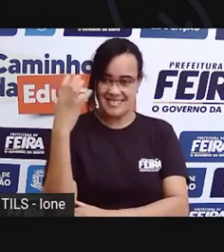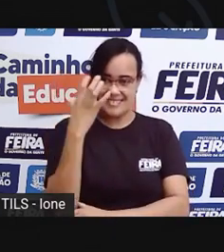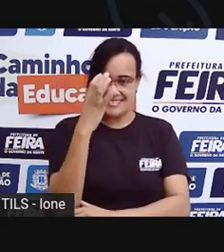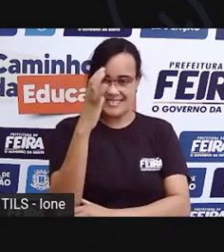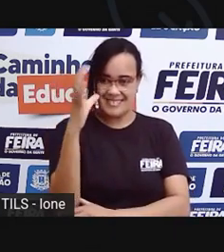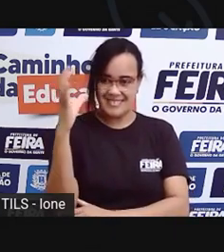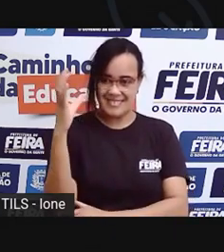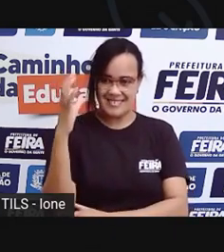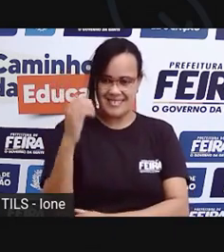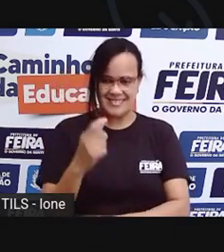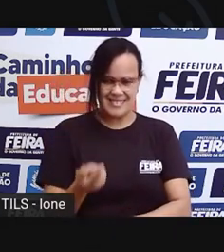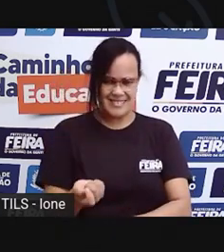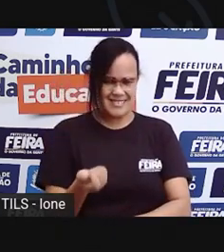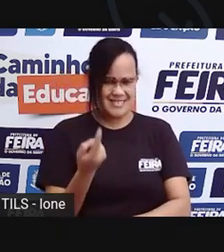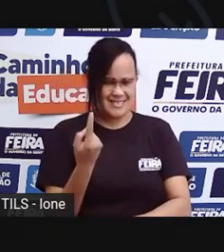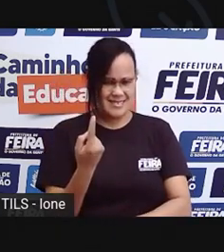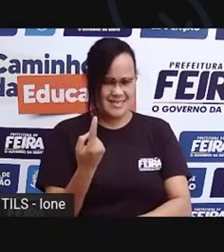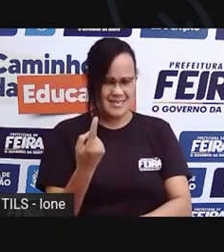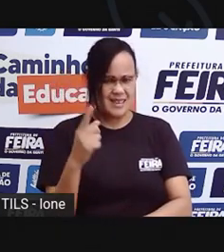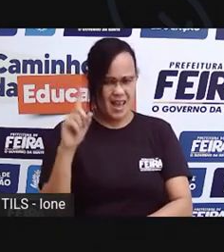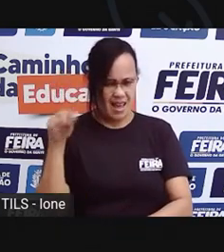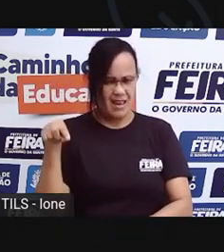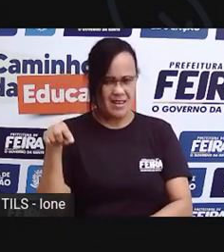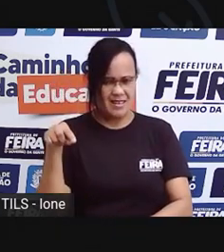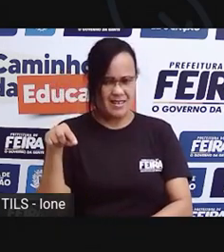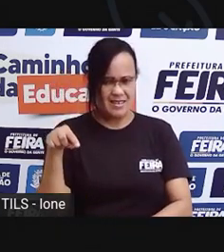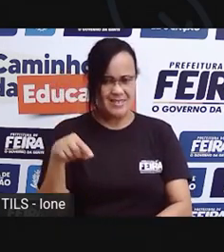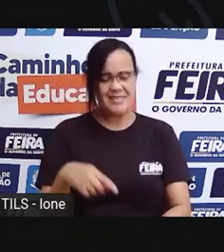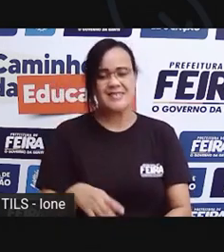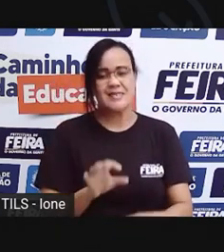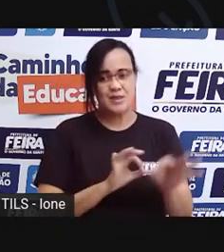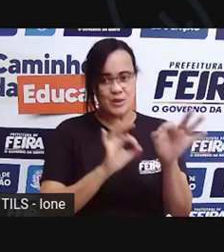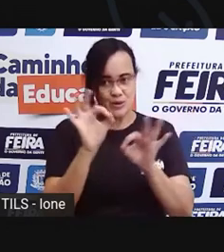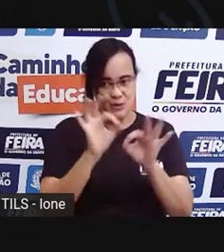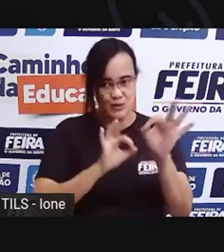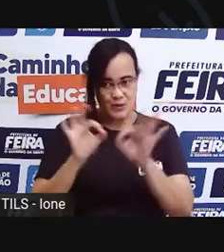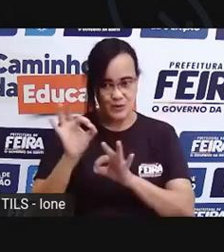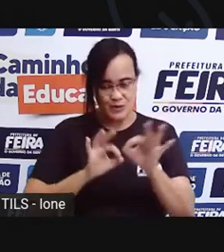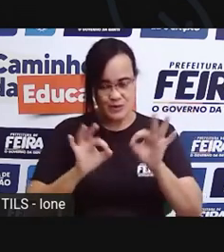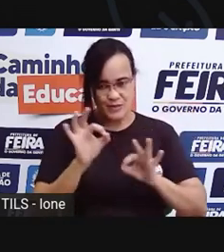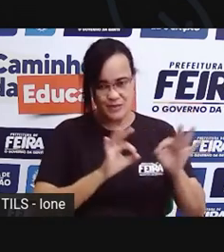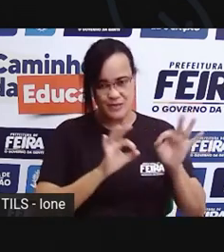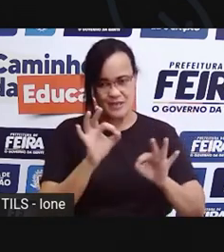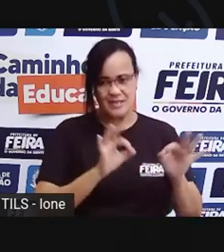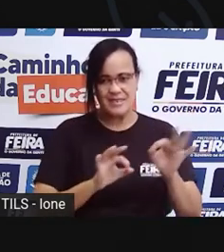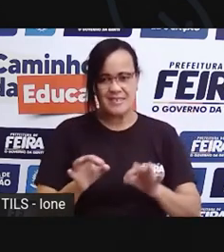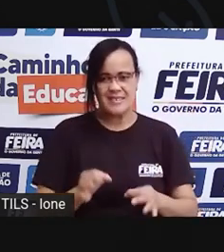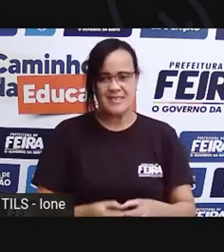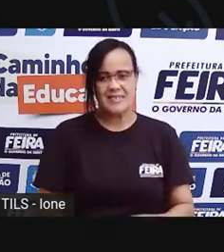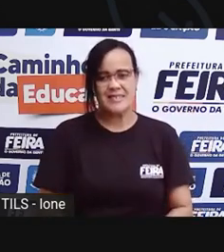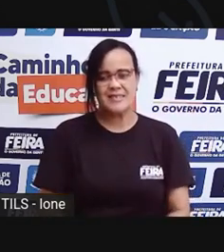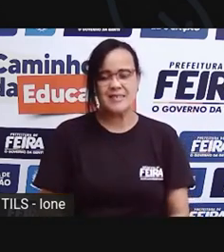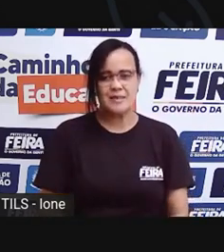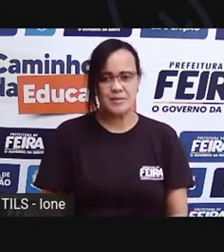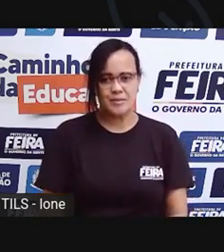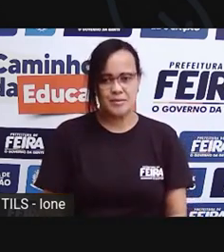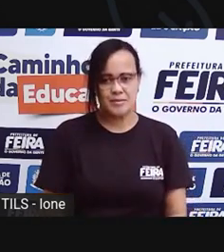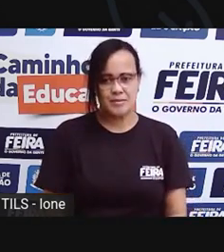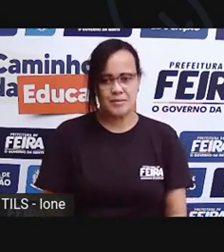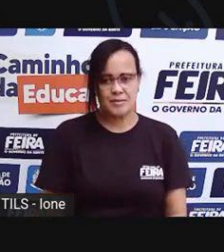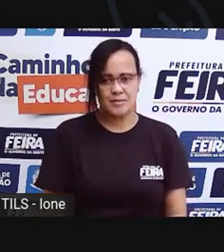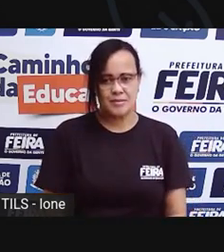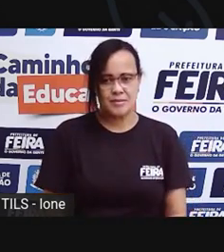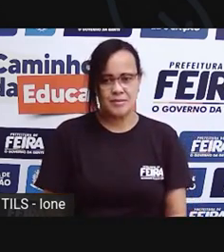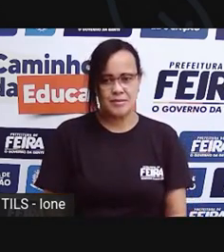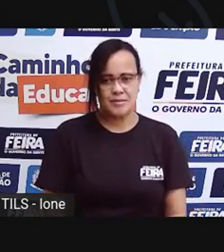Tá estranha, né? Deixa eu projetar ela aqui. Essa parte aqui.